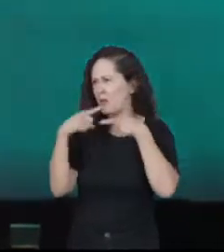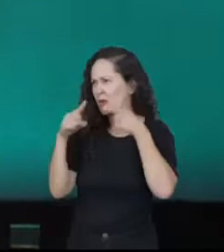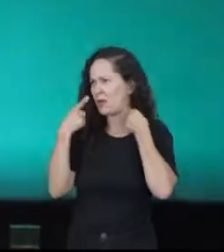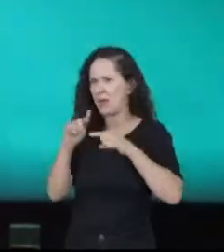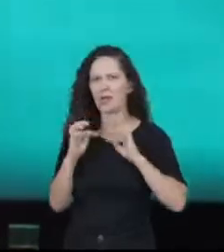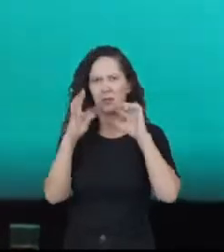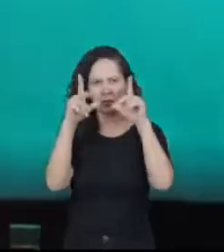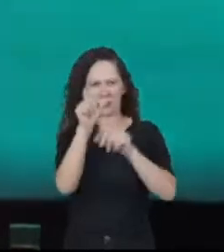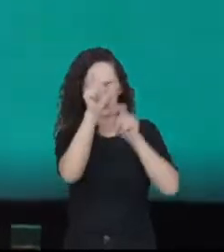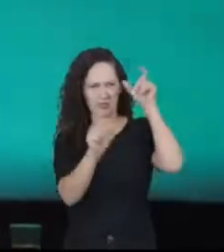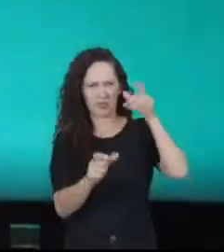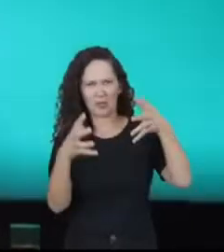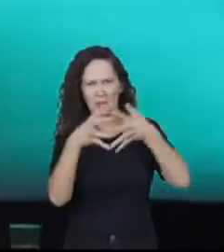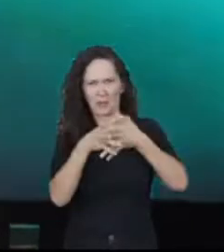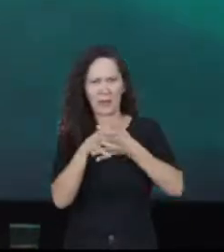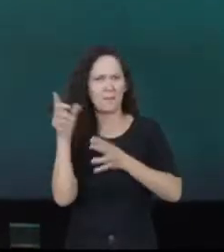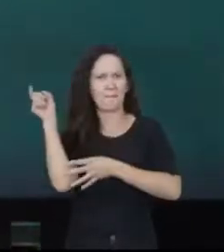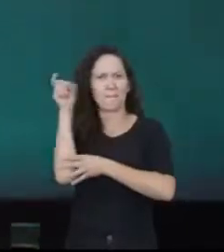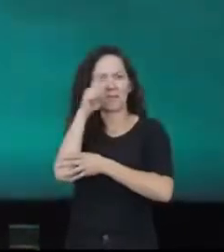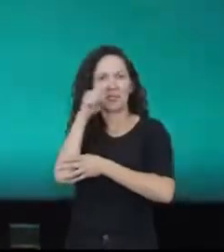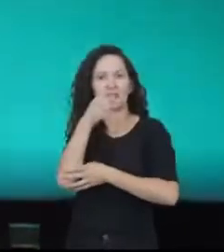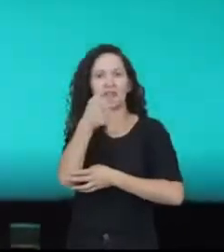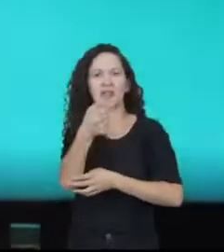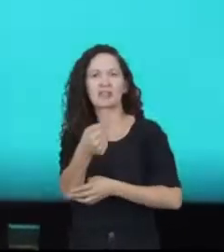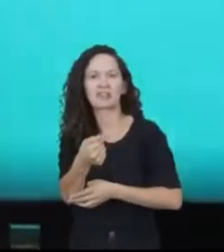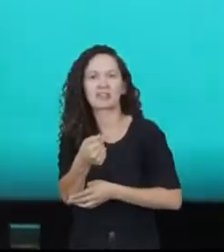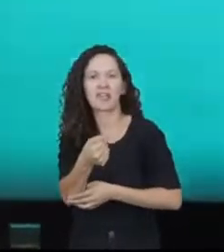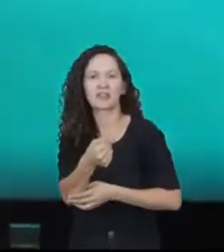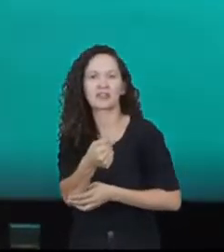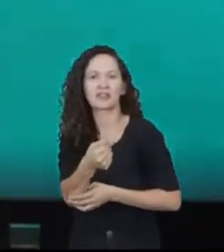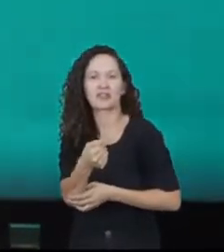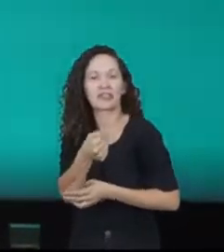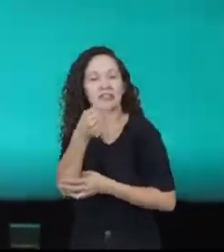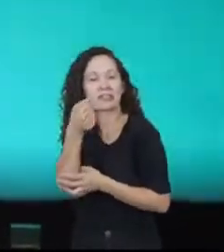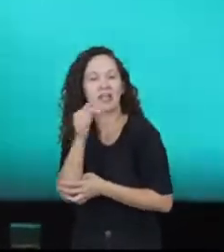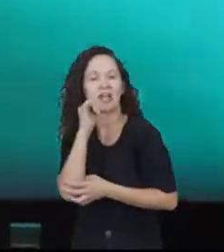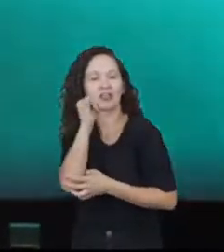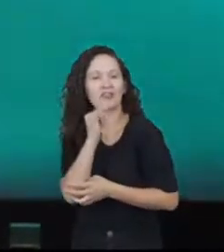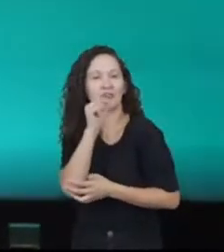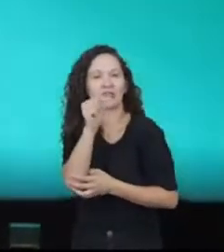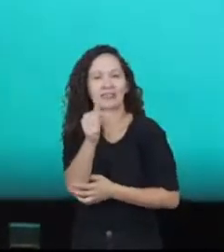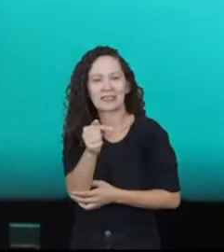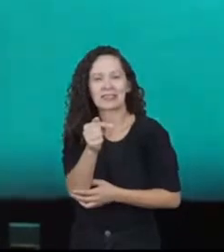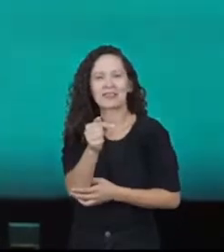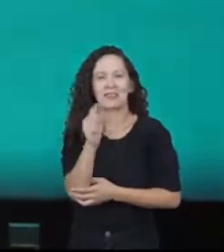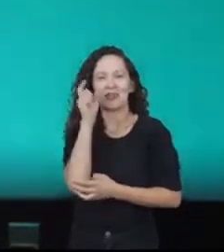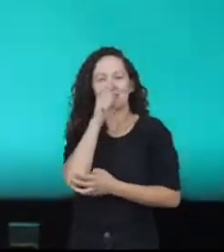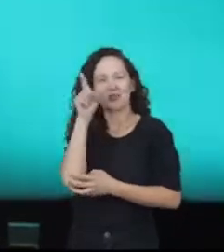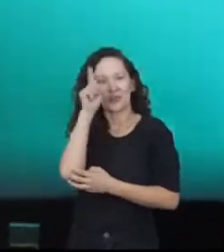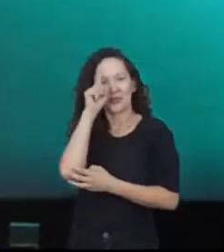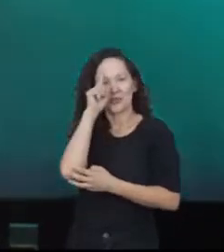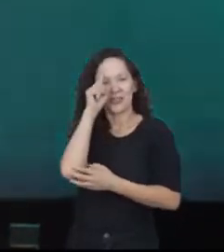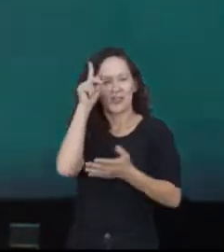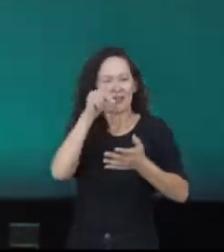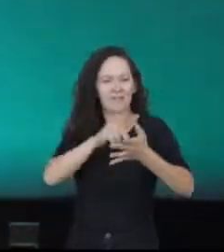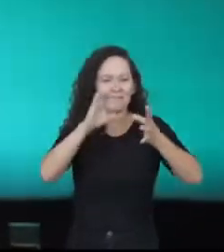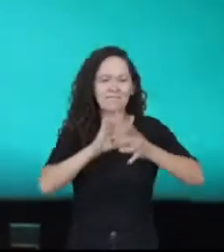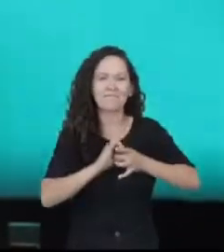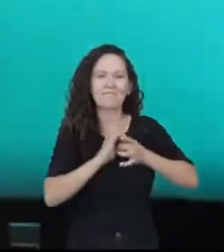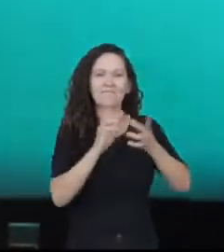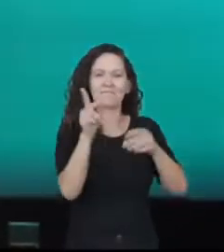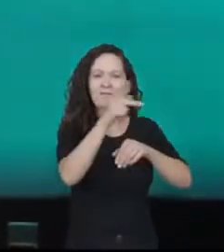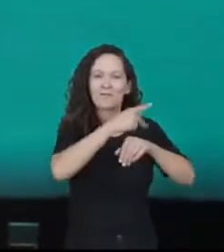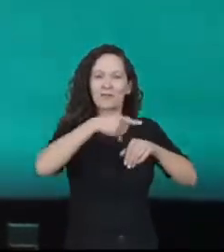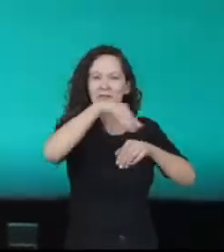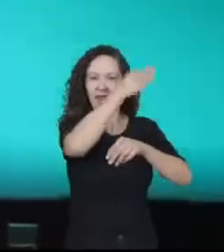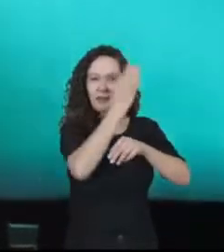e mentindo 7 vezes por dia. A verdade liberta e o Brasil precisa de paz para poder